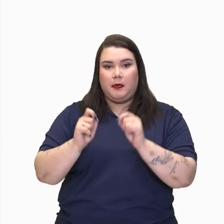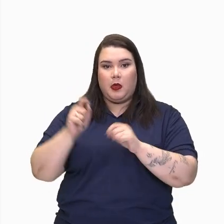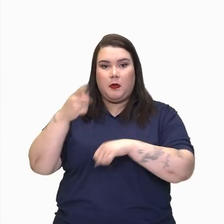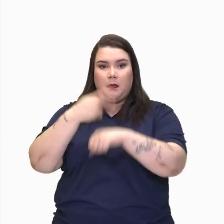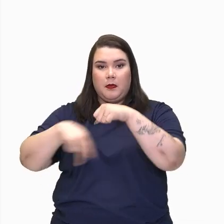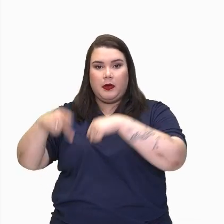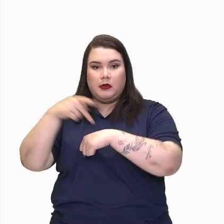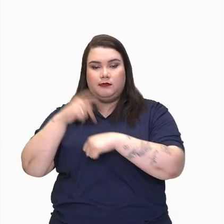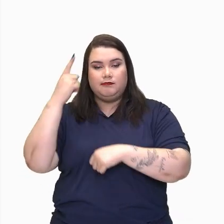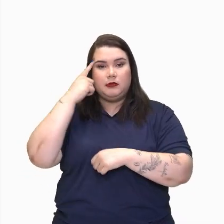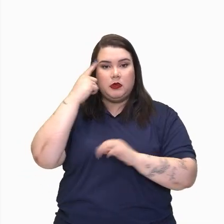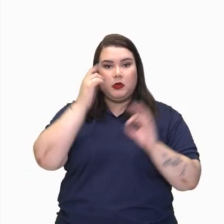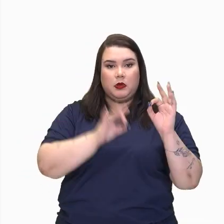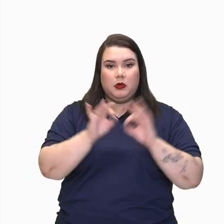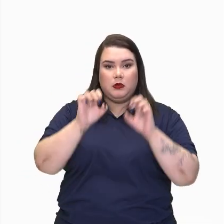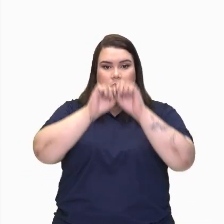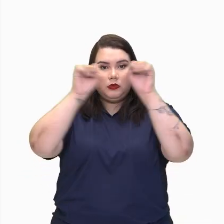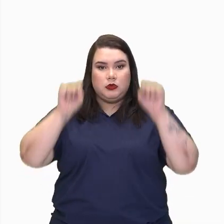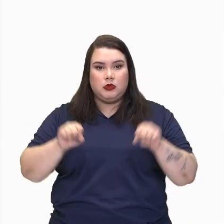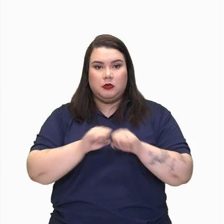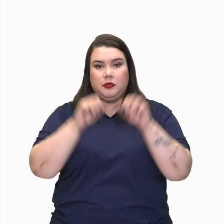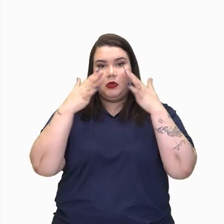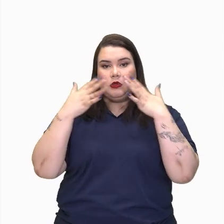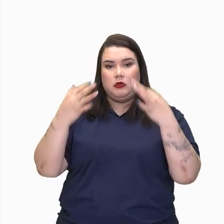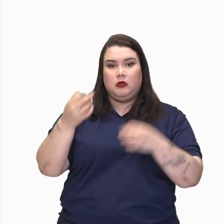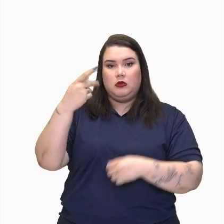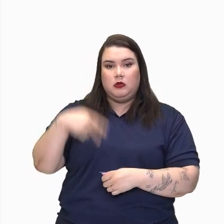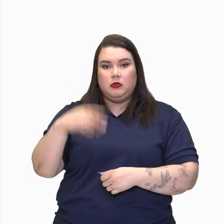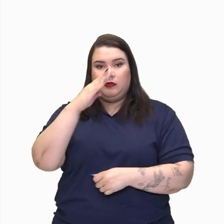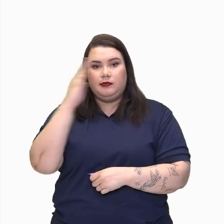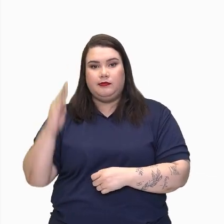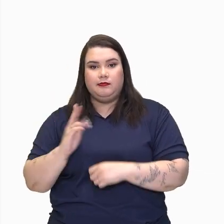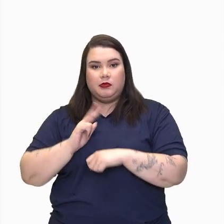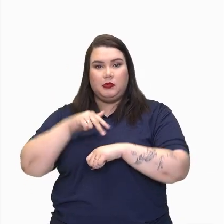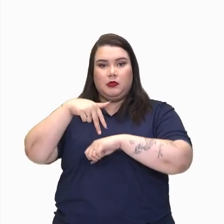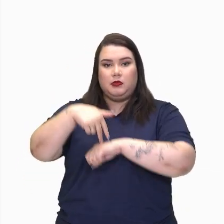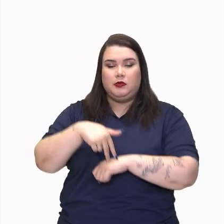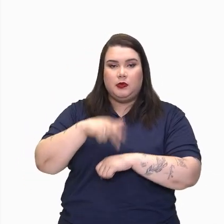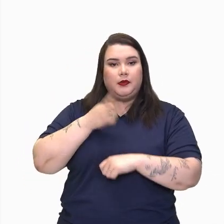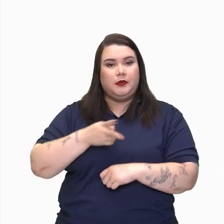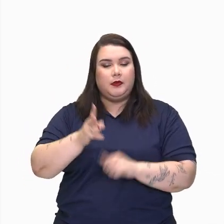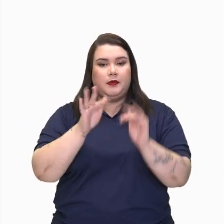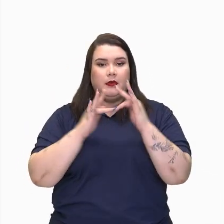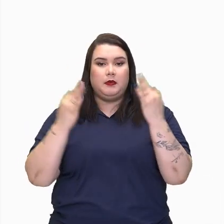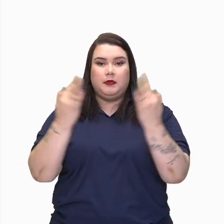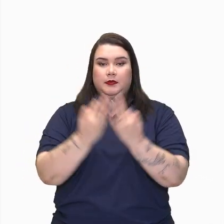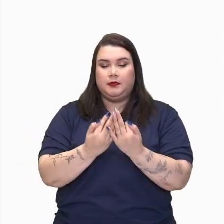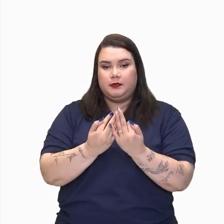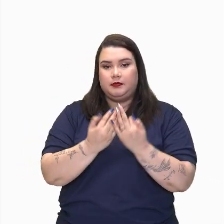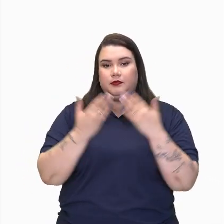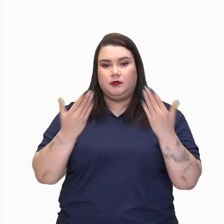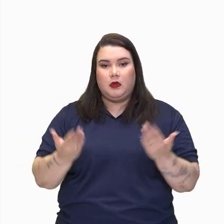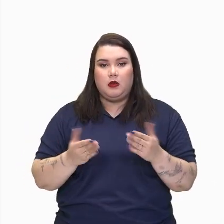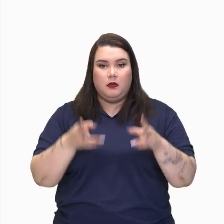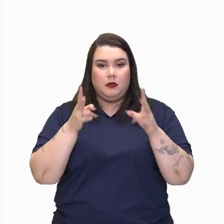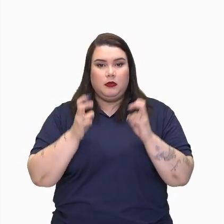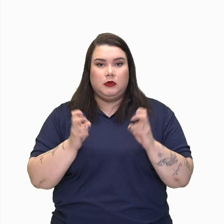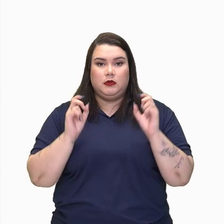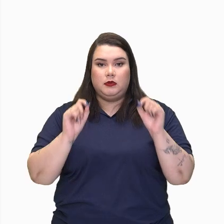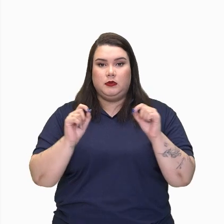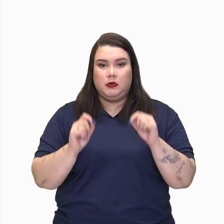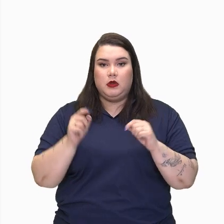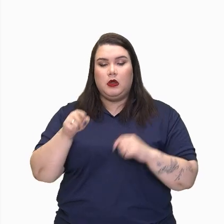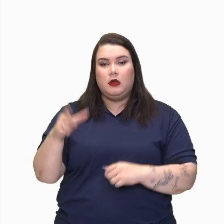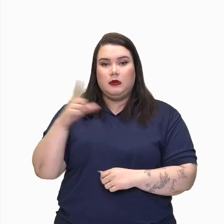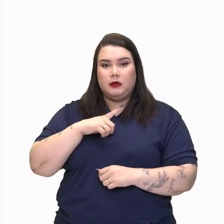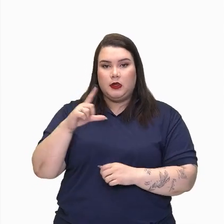países a repensar seus sistemas de atenção. No Brasil, protagonismo continua familiar. Então, perceba que há